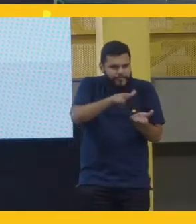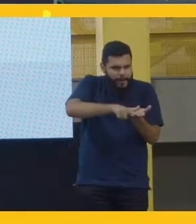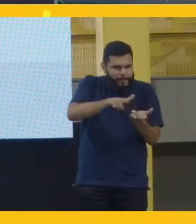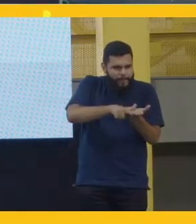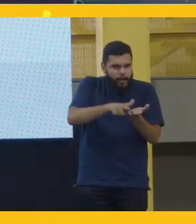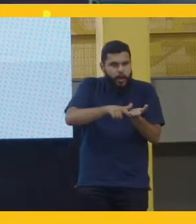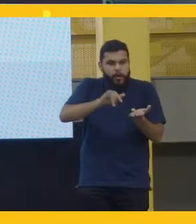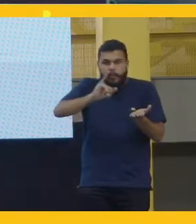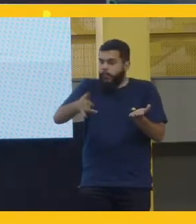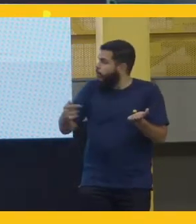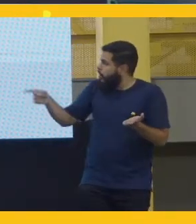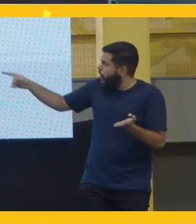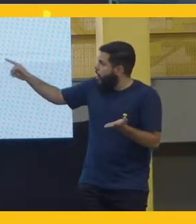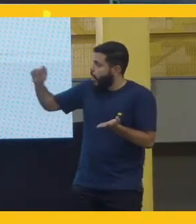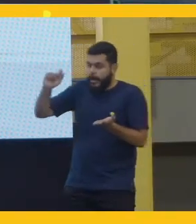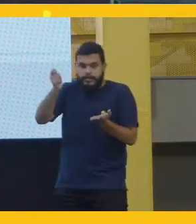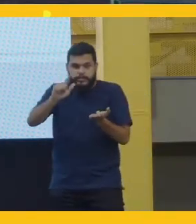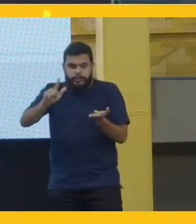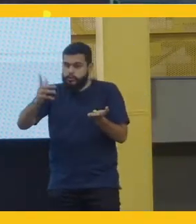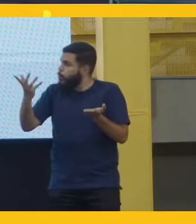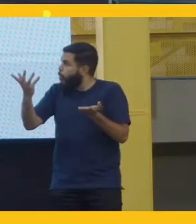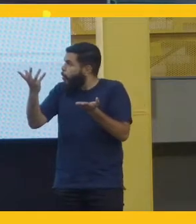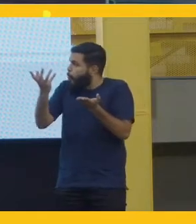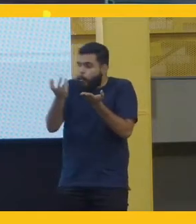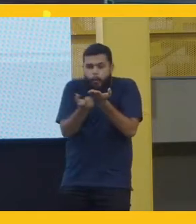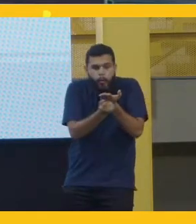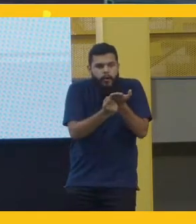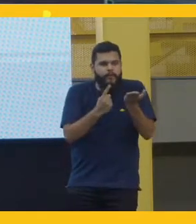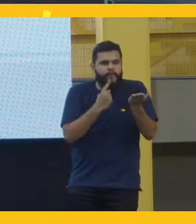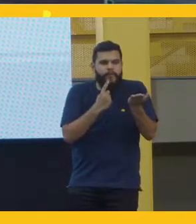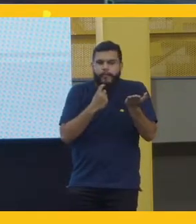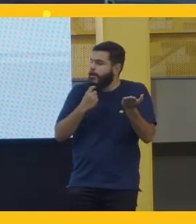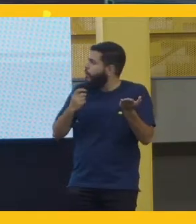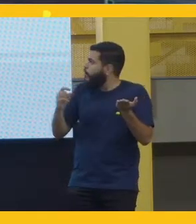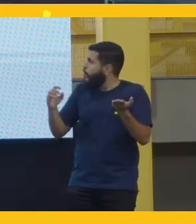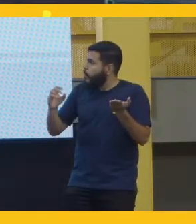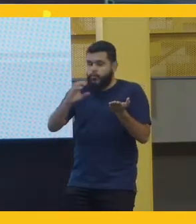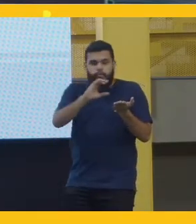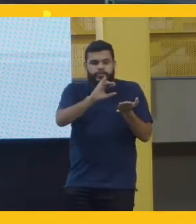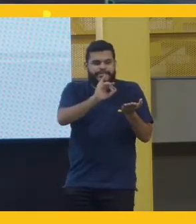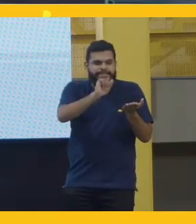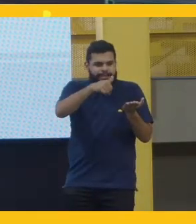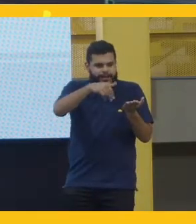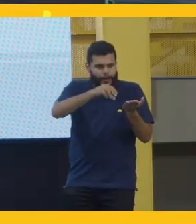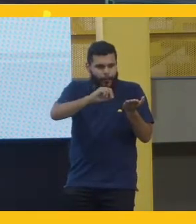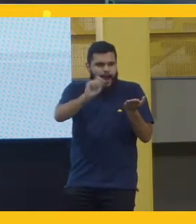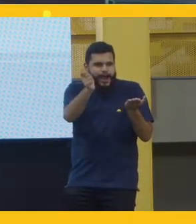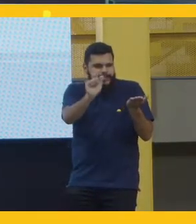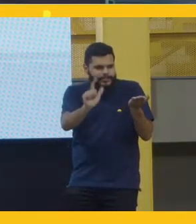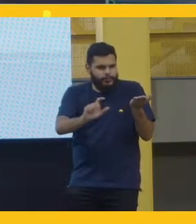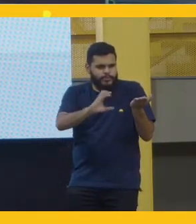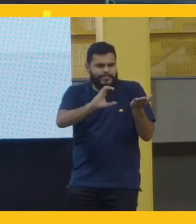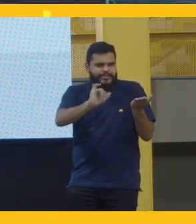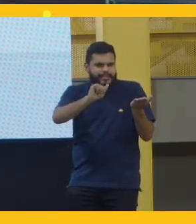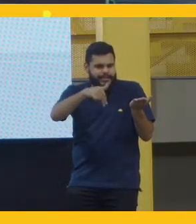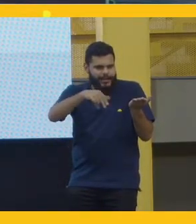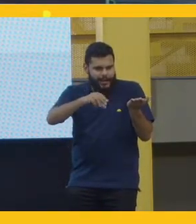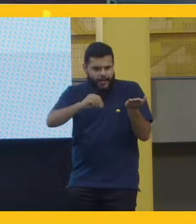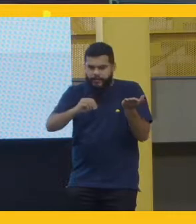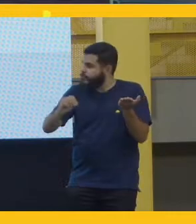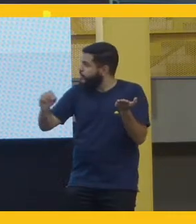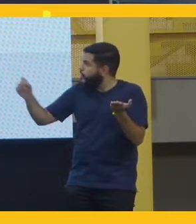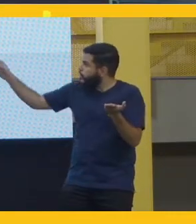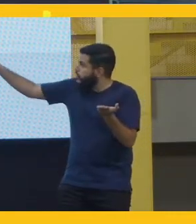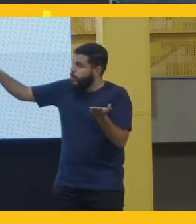cores. A tinta ciano absorve o vermelho e reflete o verde e o azul. Porque